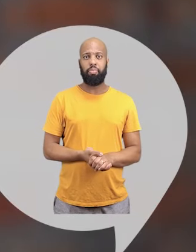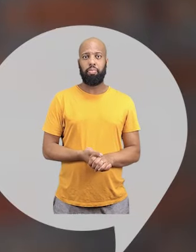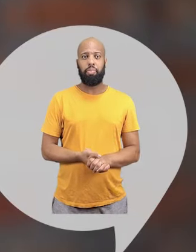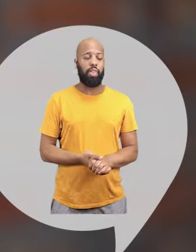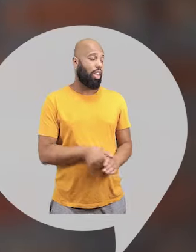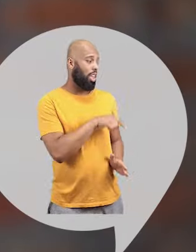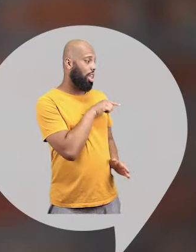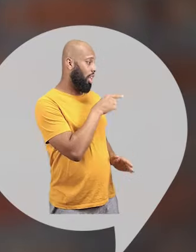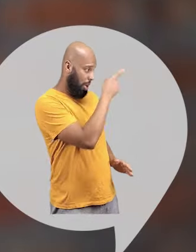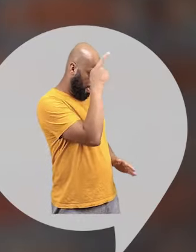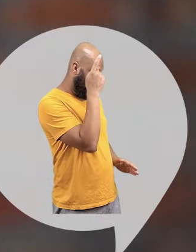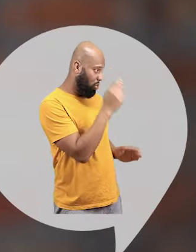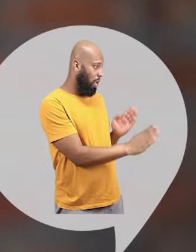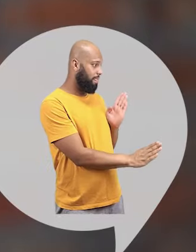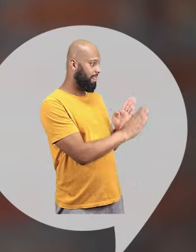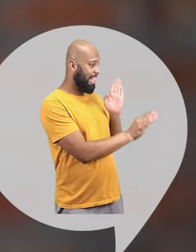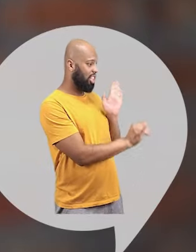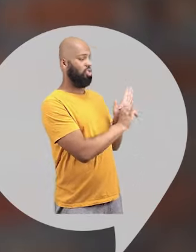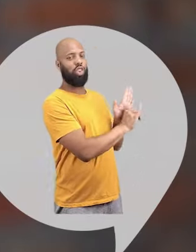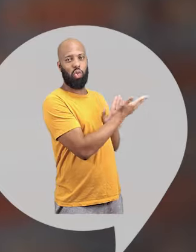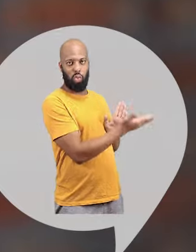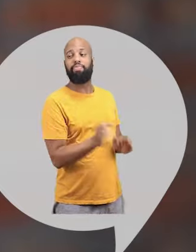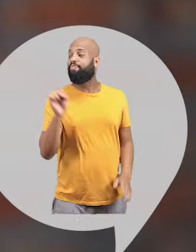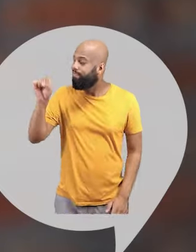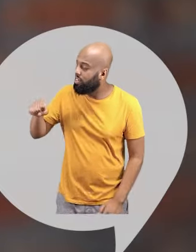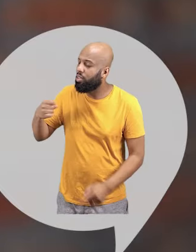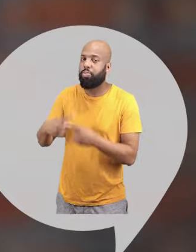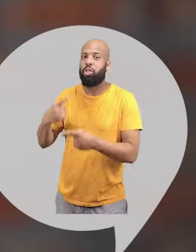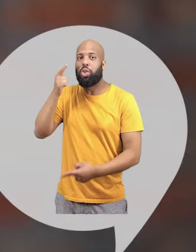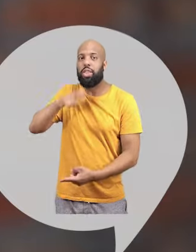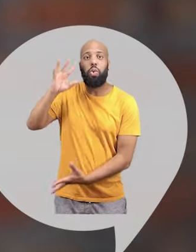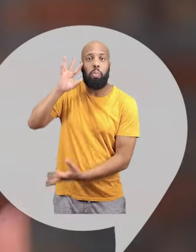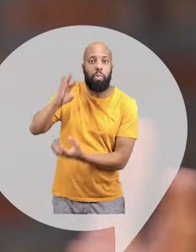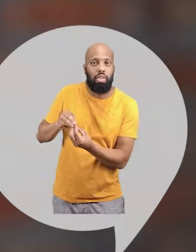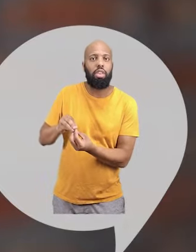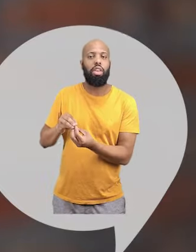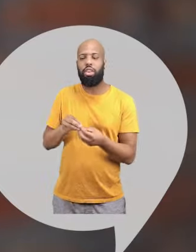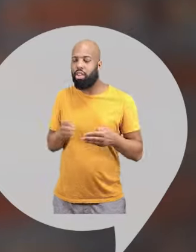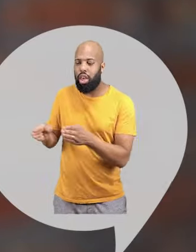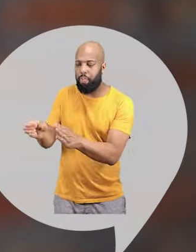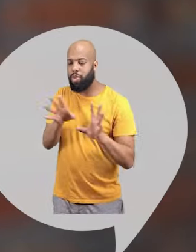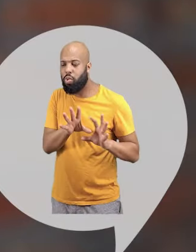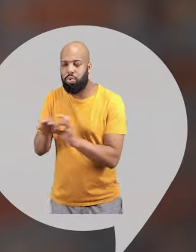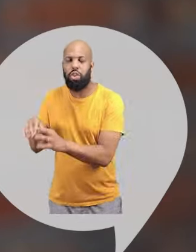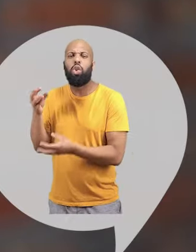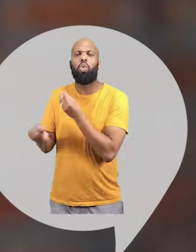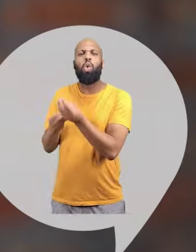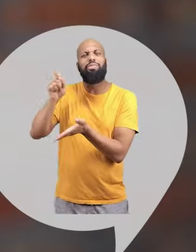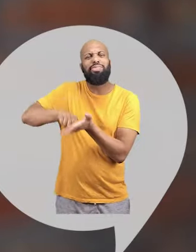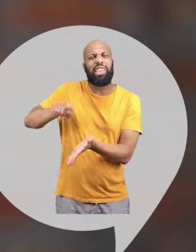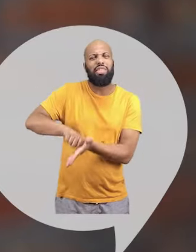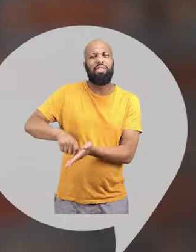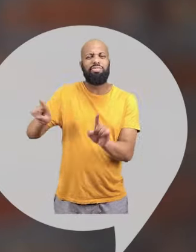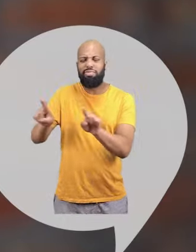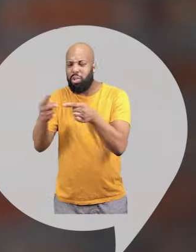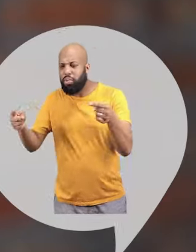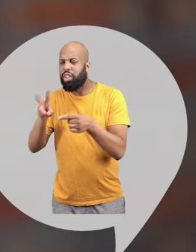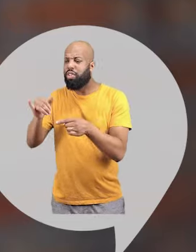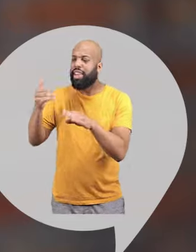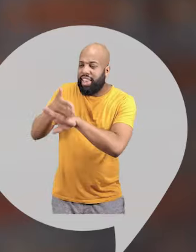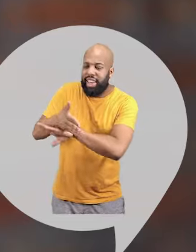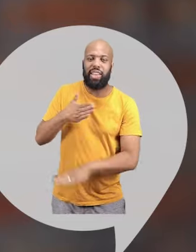principalmente agora né sim sim porque daí você consegue entender de onde eu vim se entende o contexto você pensa assim nossa como é que o cara